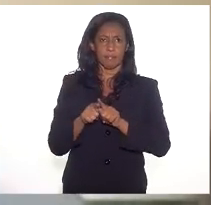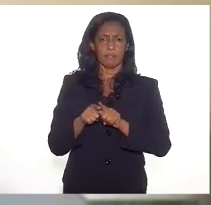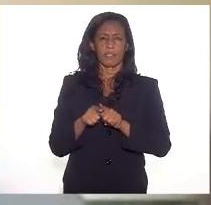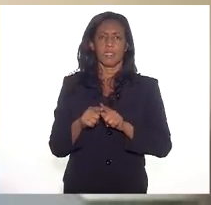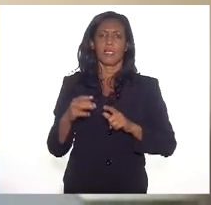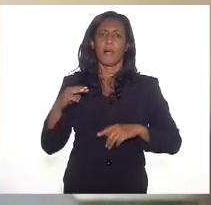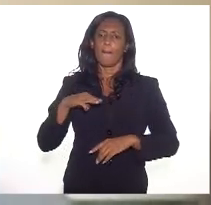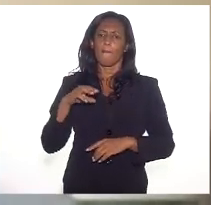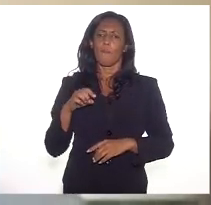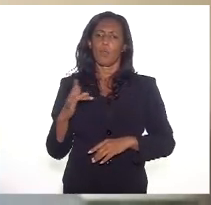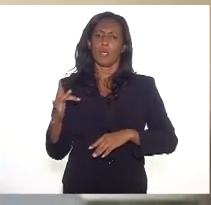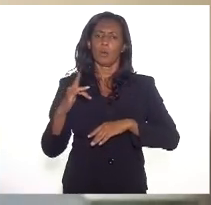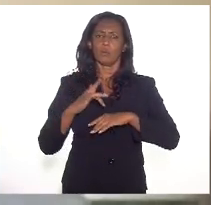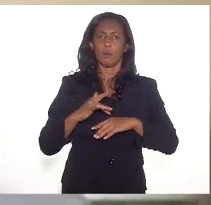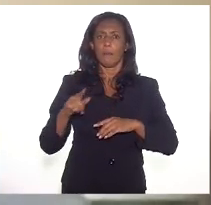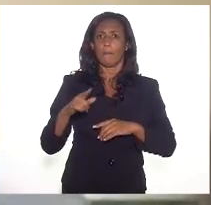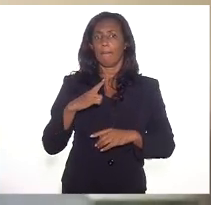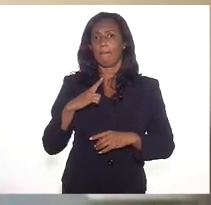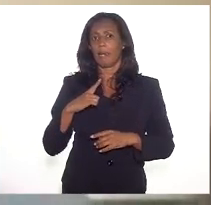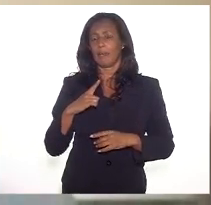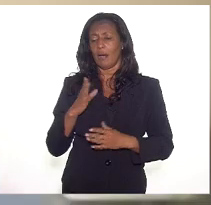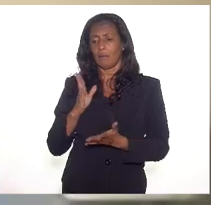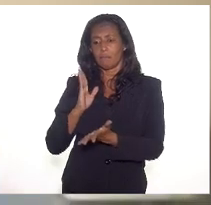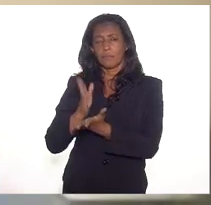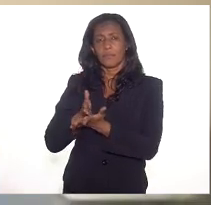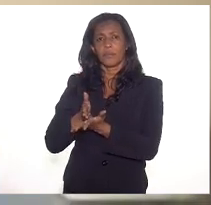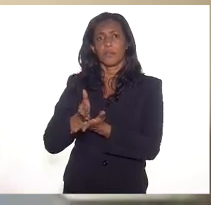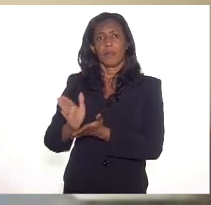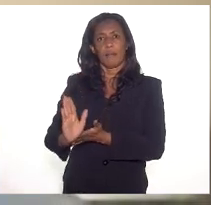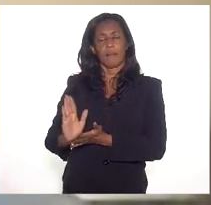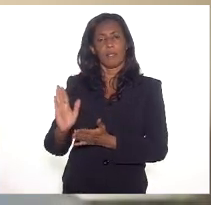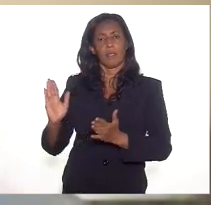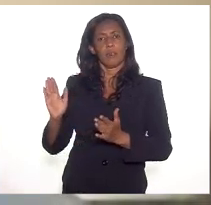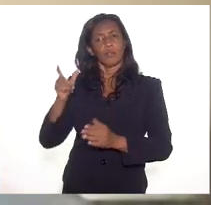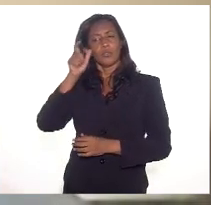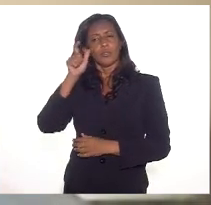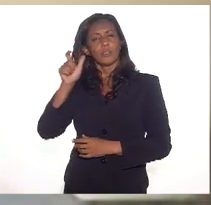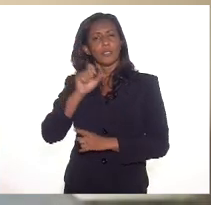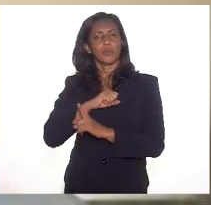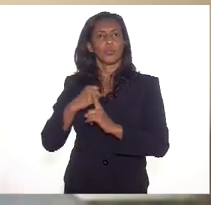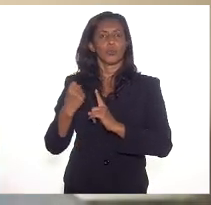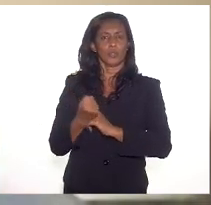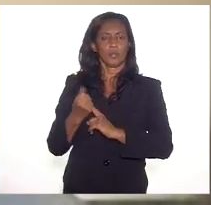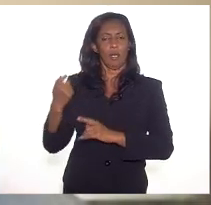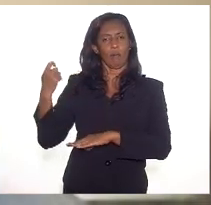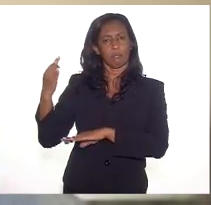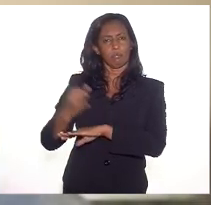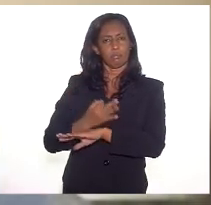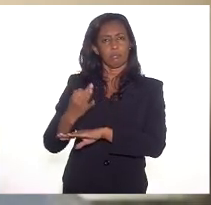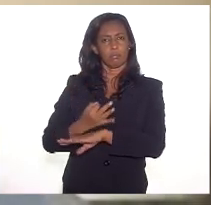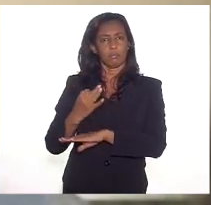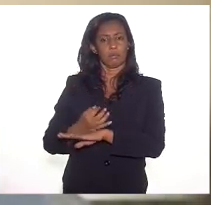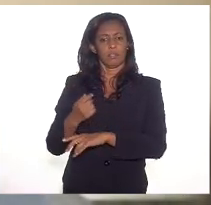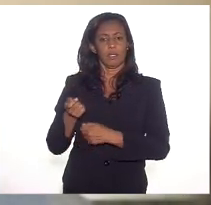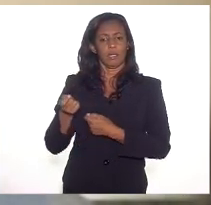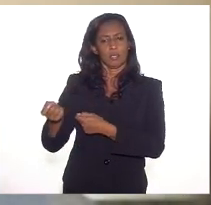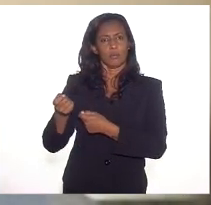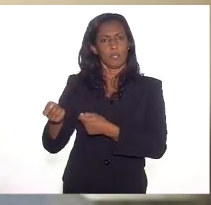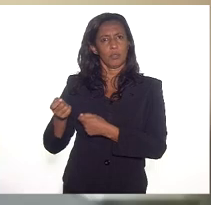modelo para garantir a finalidade de habitação de interesse social, inclusive resistindo às pressões da